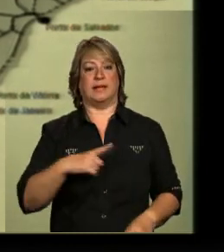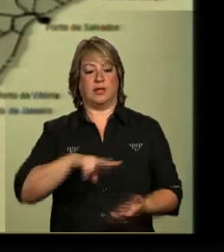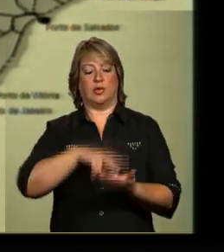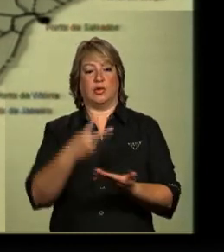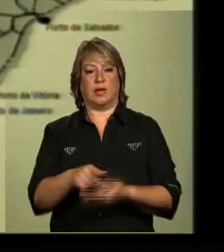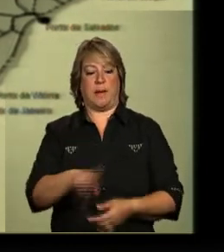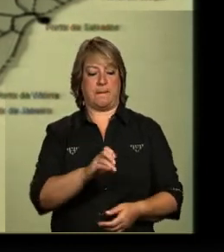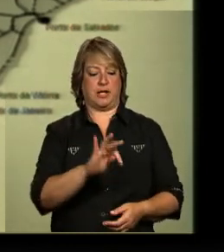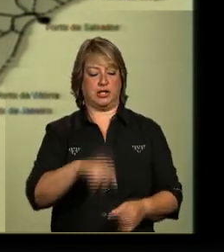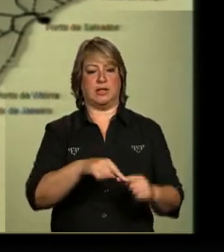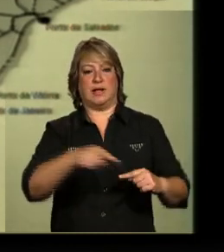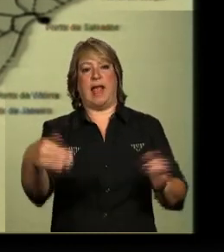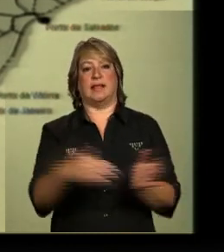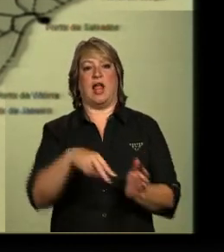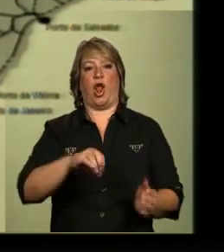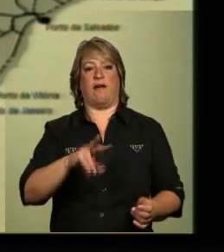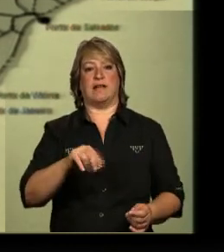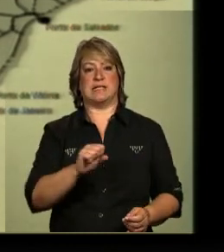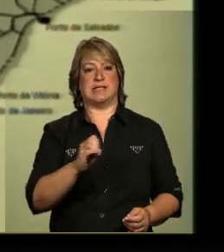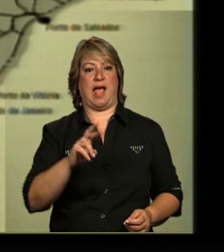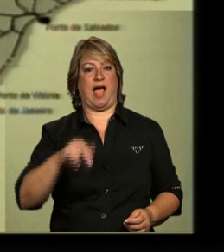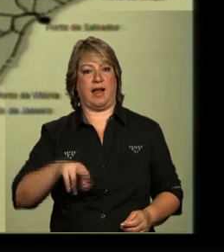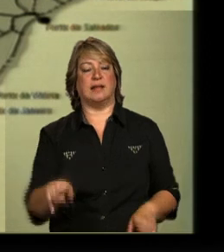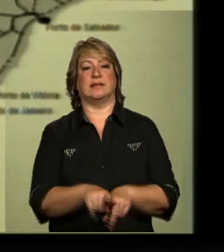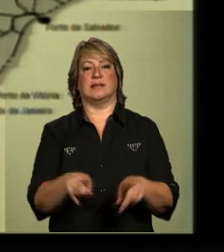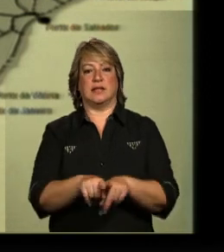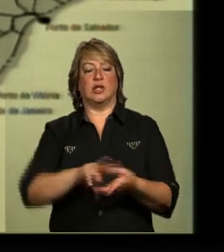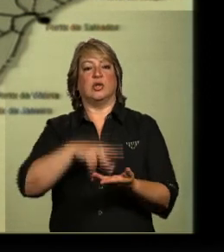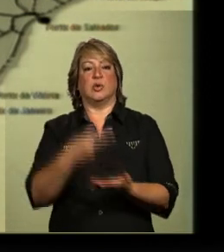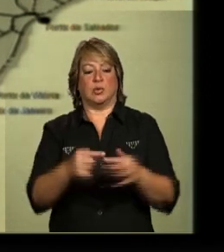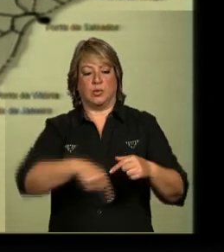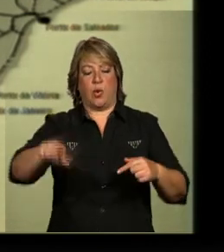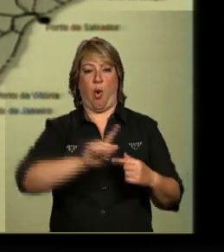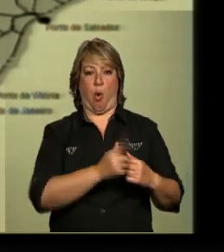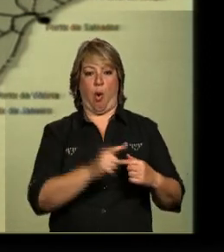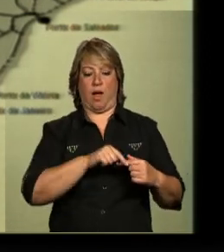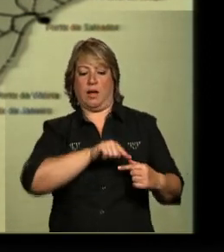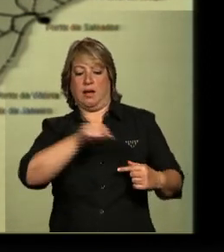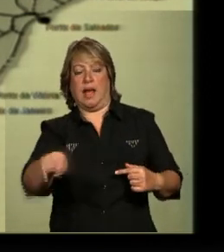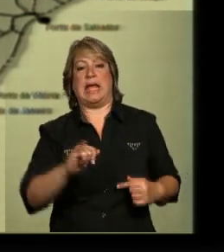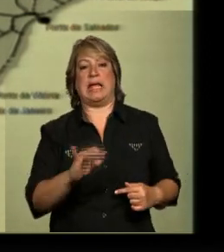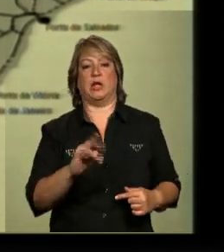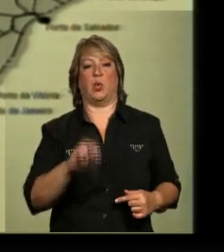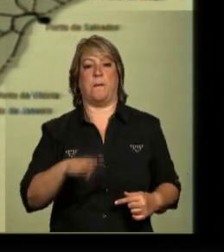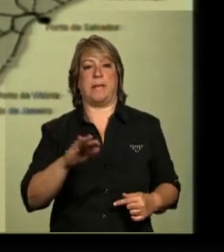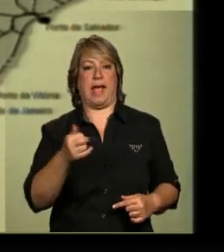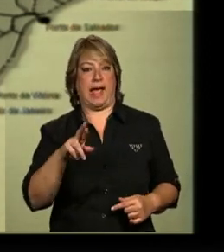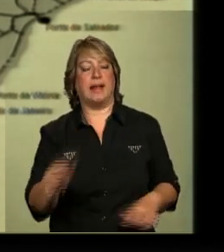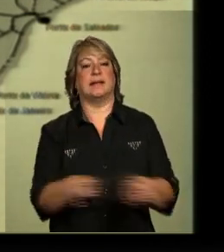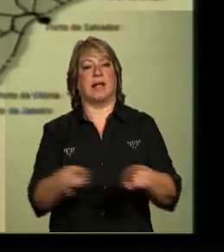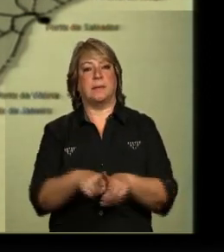do trecho entre Betim na Nova Serrana já duplicamos o trecho que vai de Goiânia até Itumbiara e